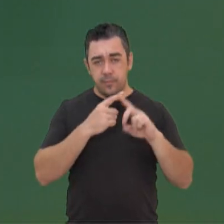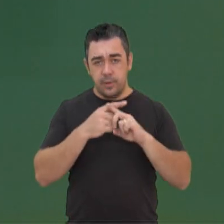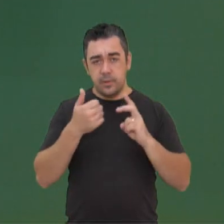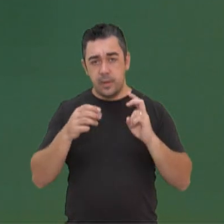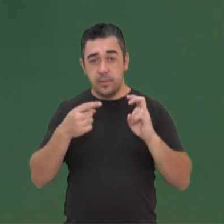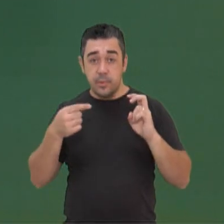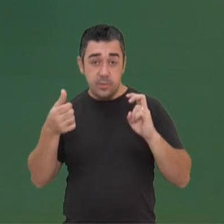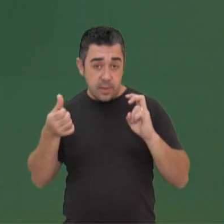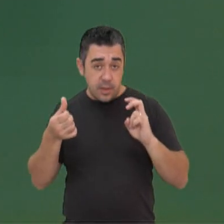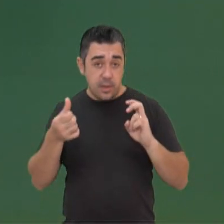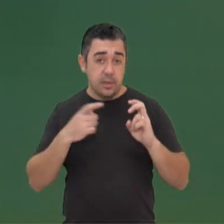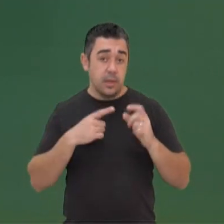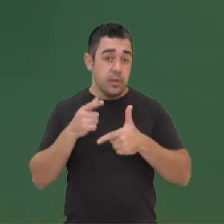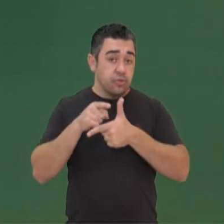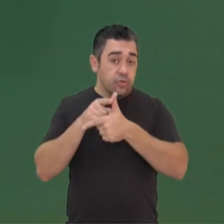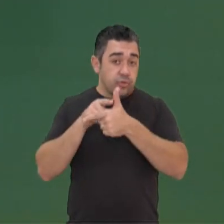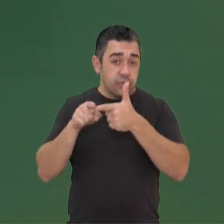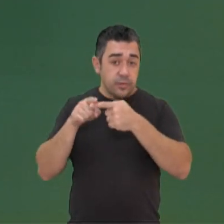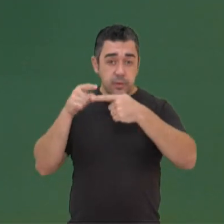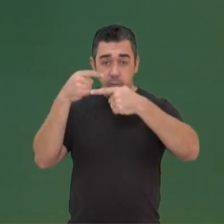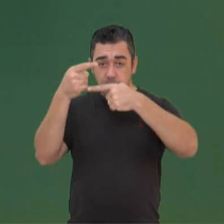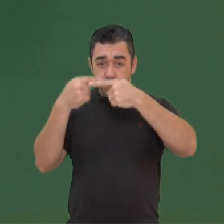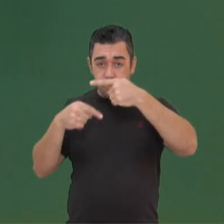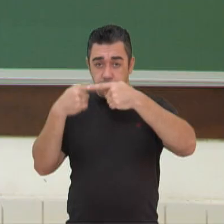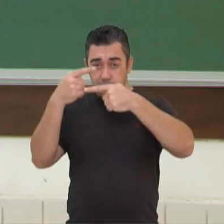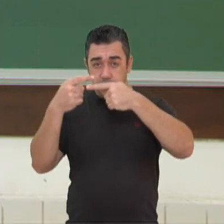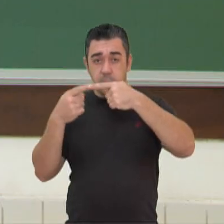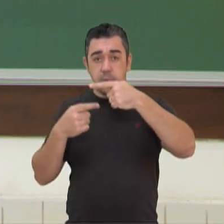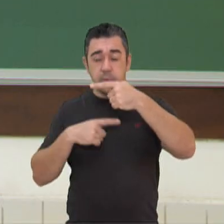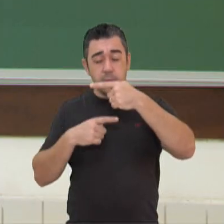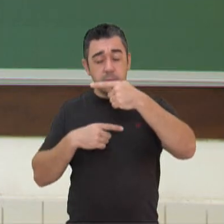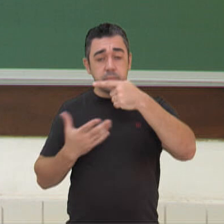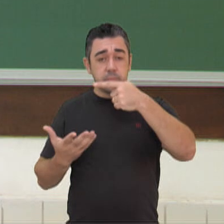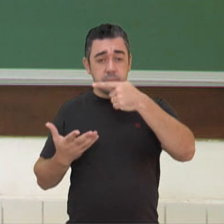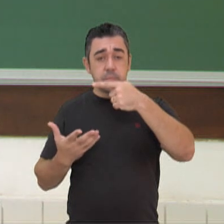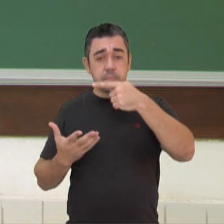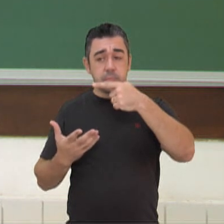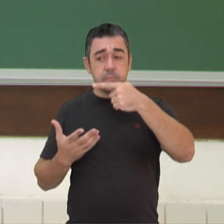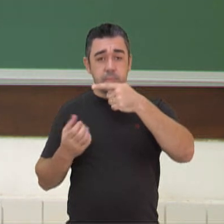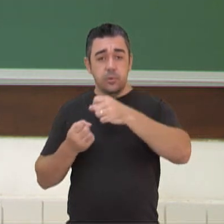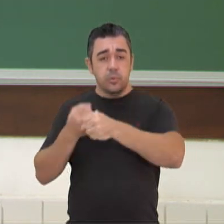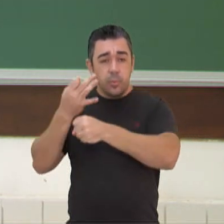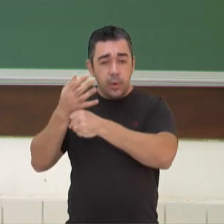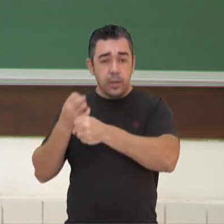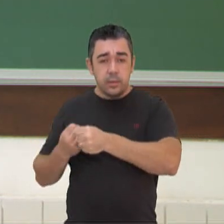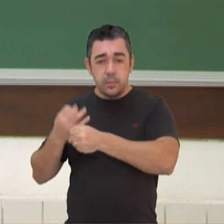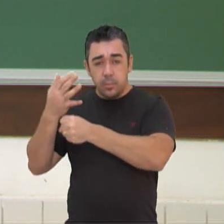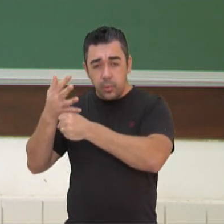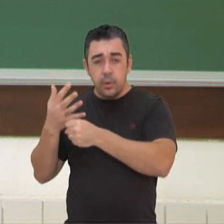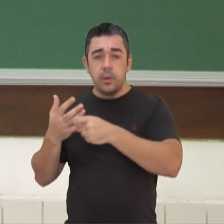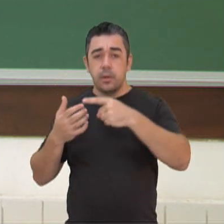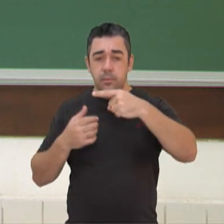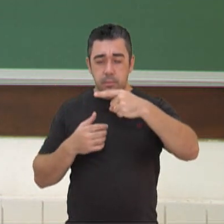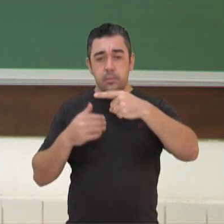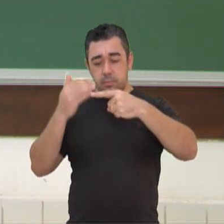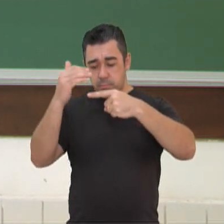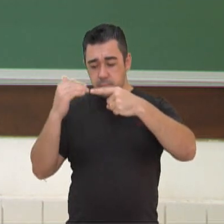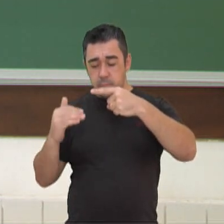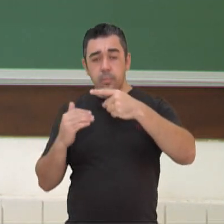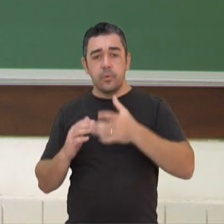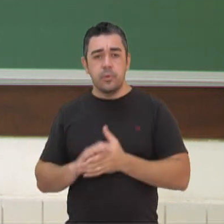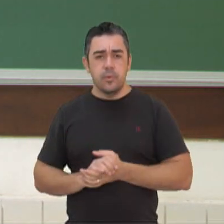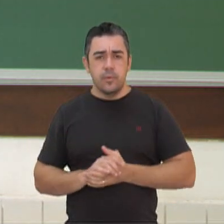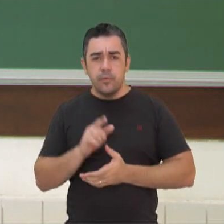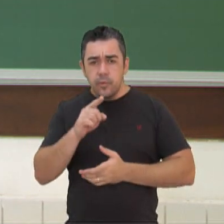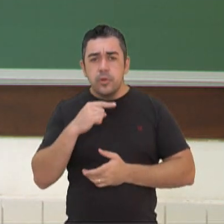Aqui nós temos uma divisão por notação científica. Agora não vou entrar em detalhes, vou deixar você mandar lá uma